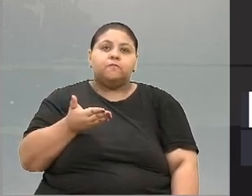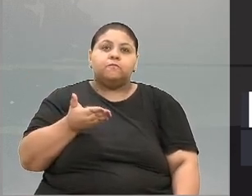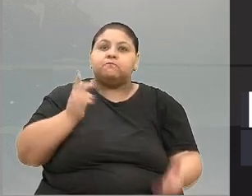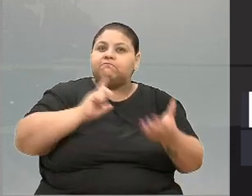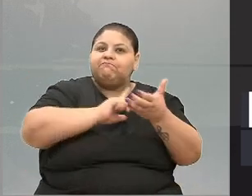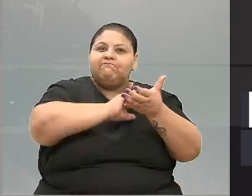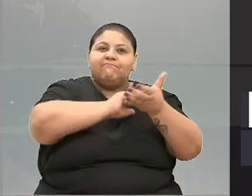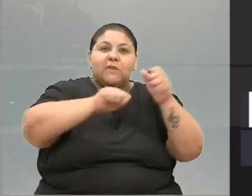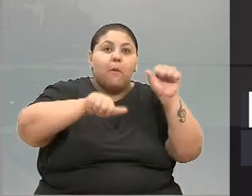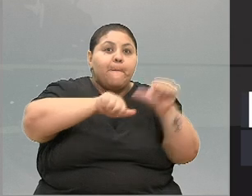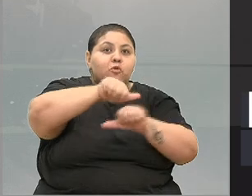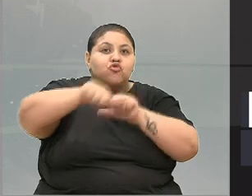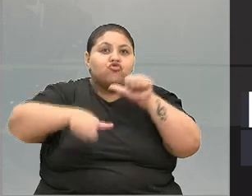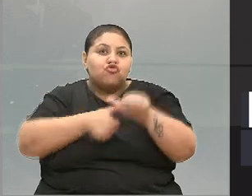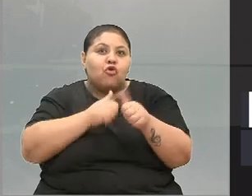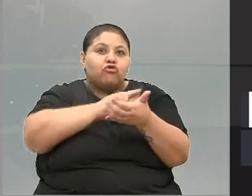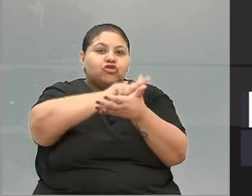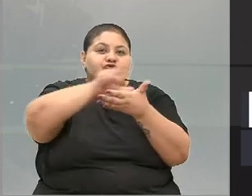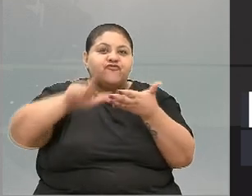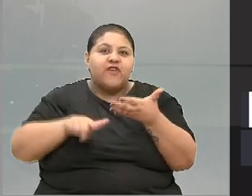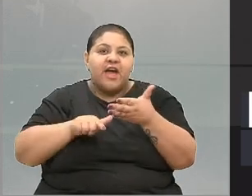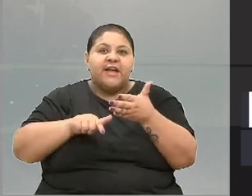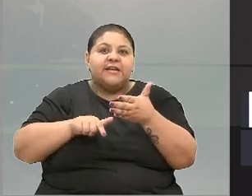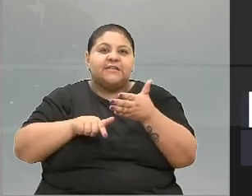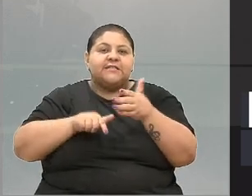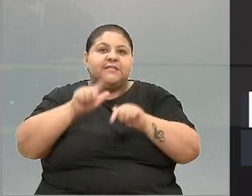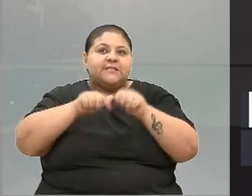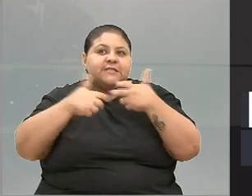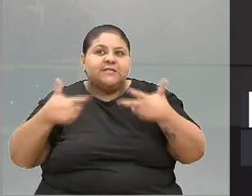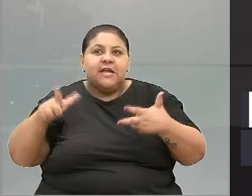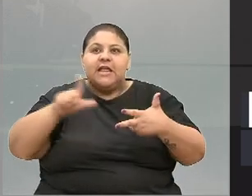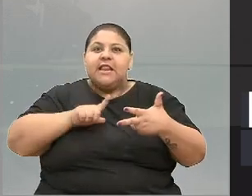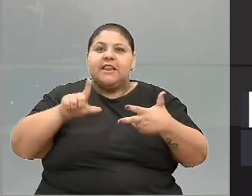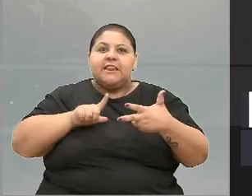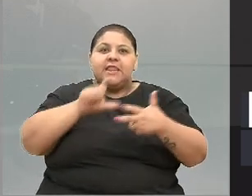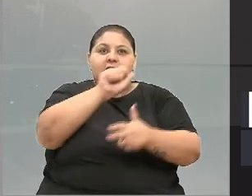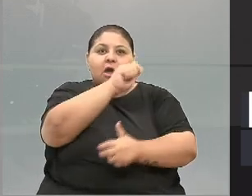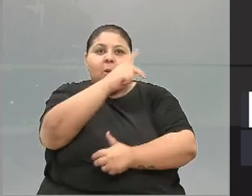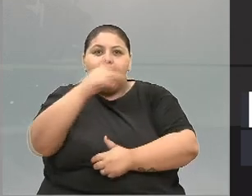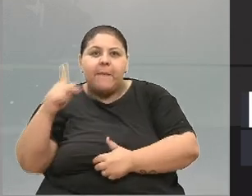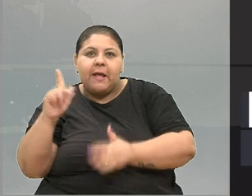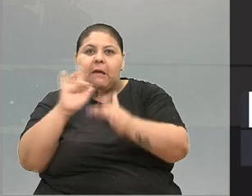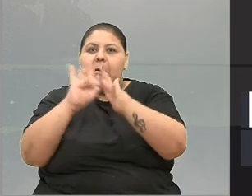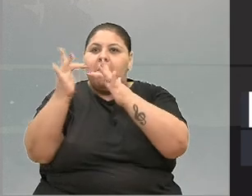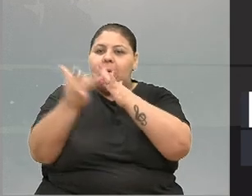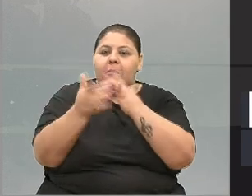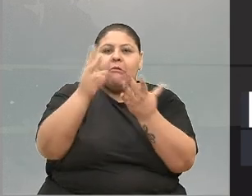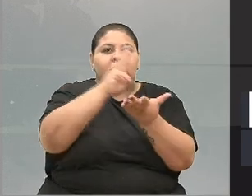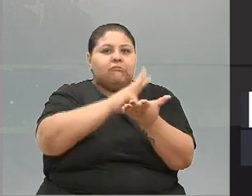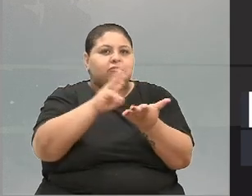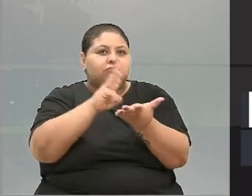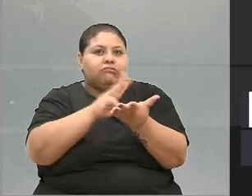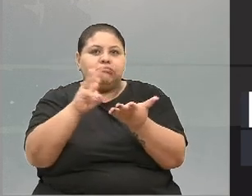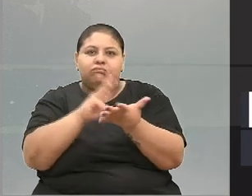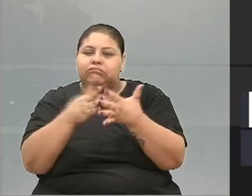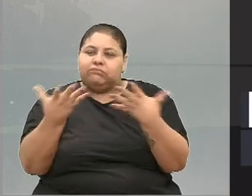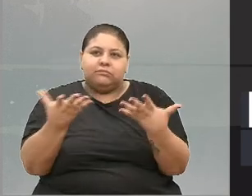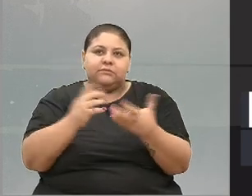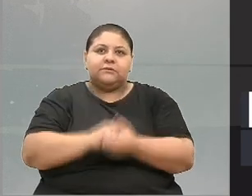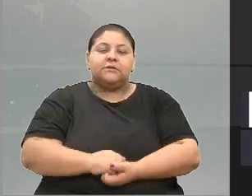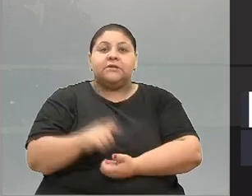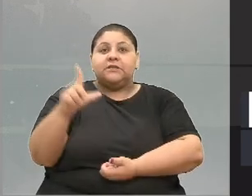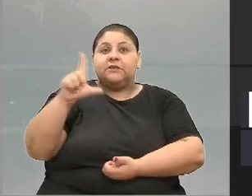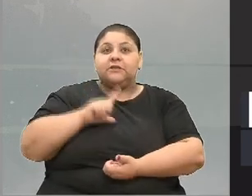diversas atividades. Hoje tu tem uso de aplicativos, tu tem as redes sociais, tu te comunica via WhatsApp, via todas as redes.